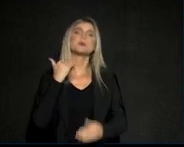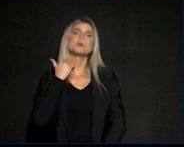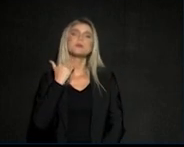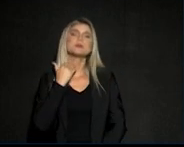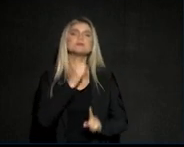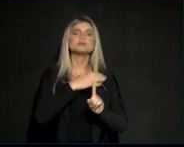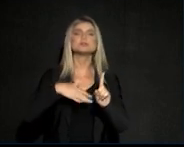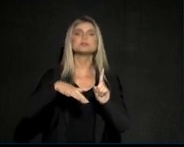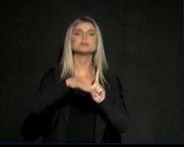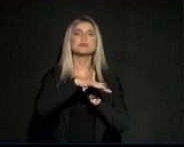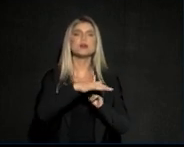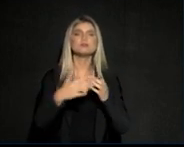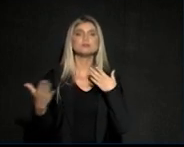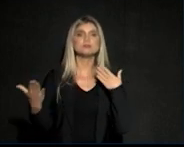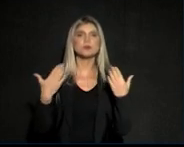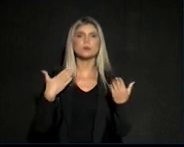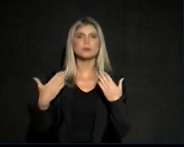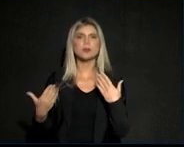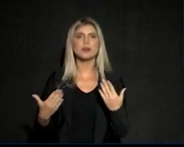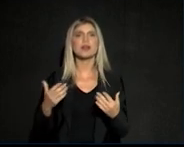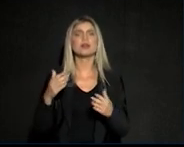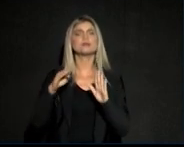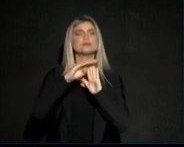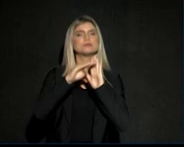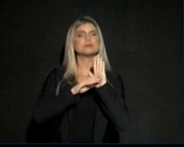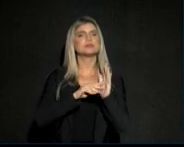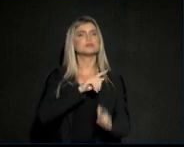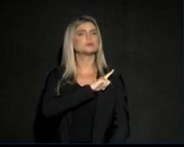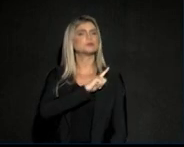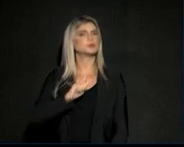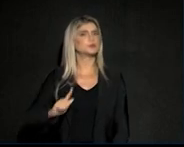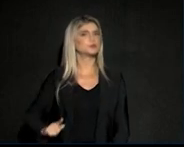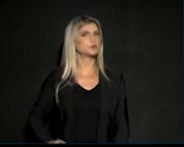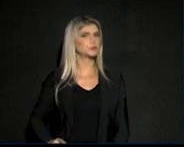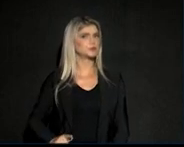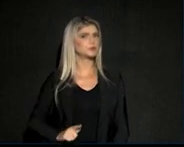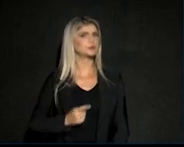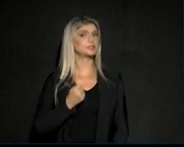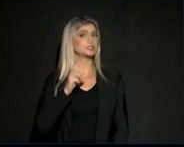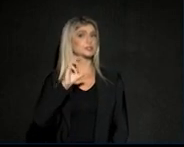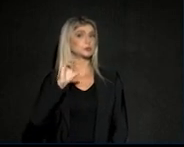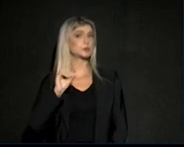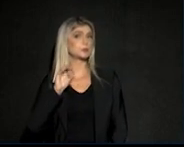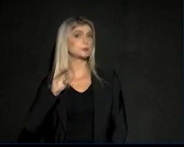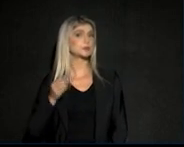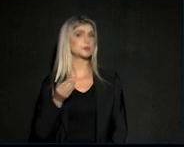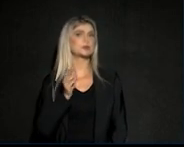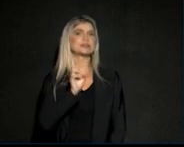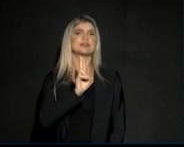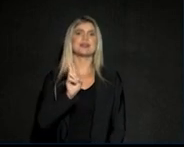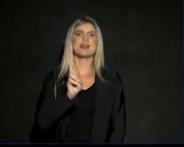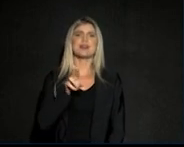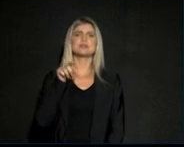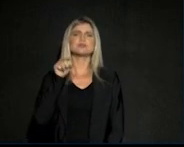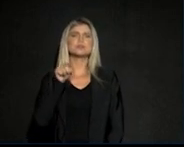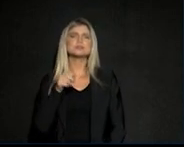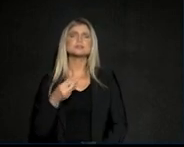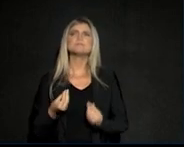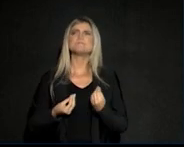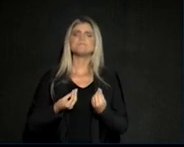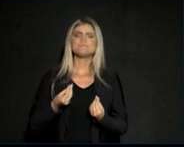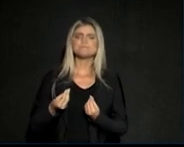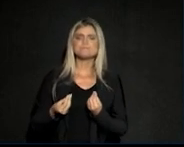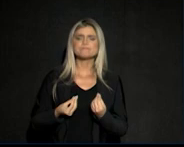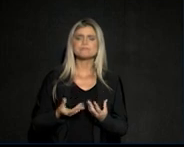que opera todos os programas sociais do governo são mais de 150 milhões de reais o benefícios sociais pagos por ano bom e você boca